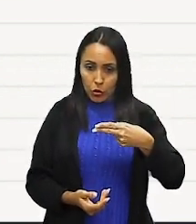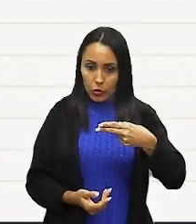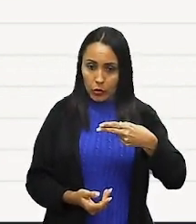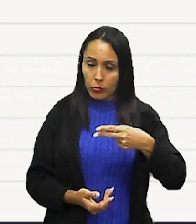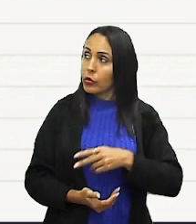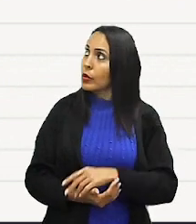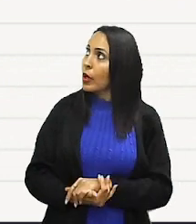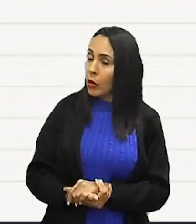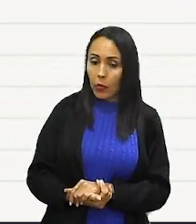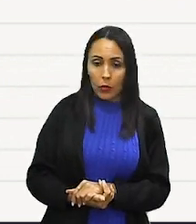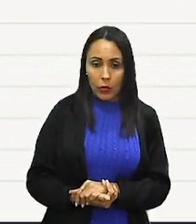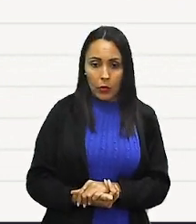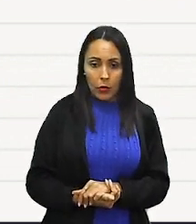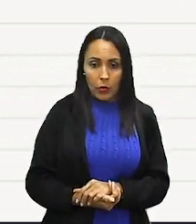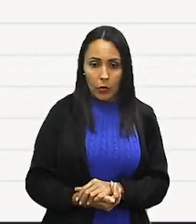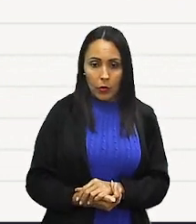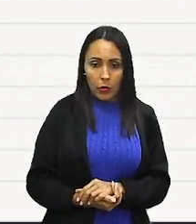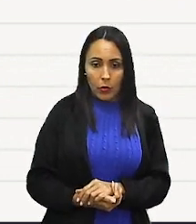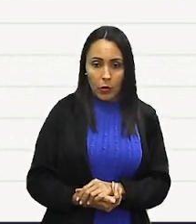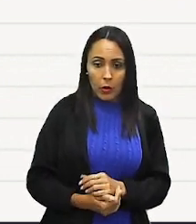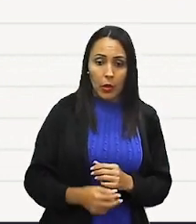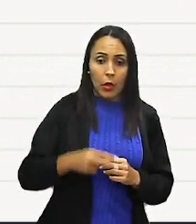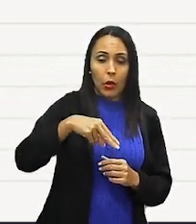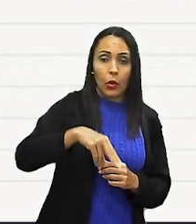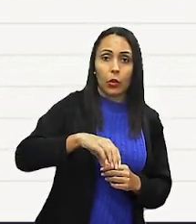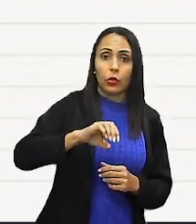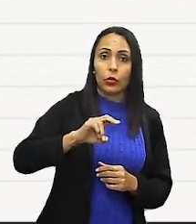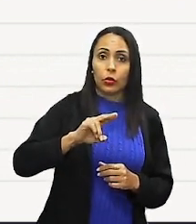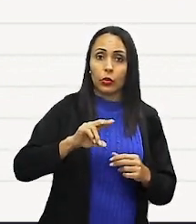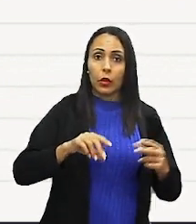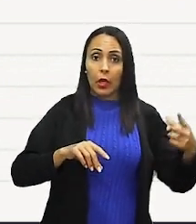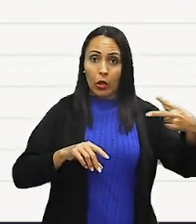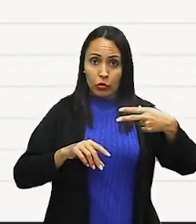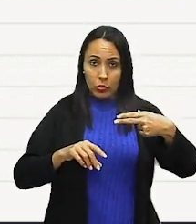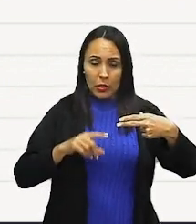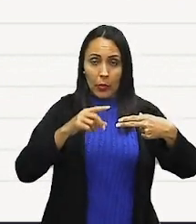junção vai formar uma coisa chamada de núcleo